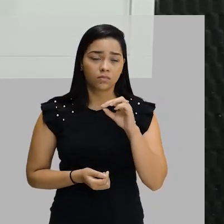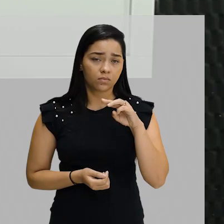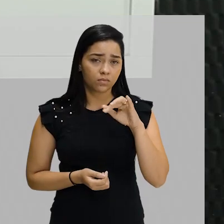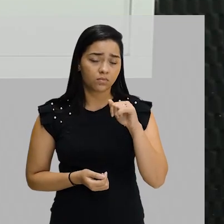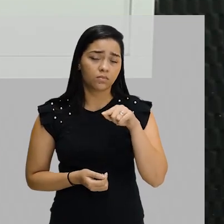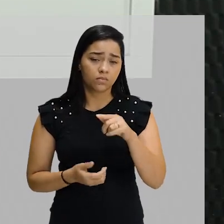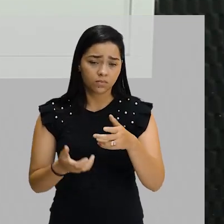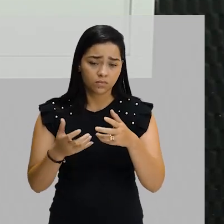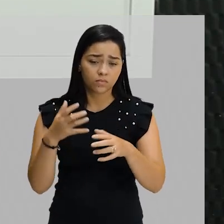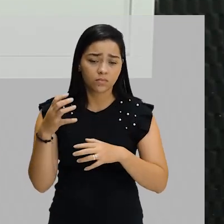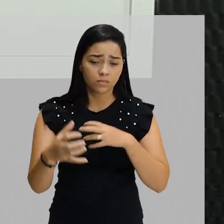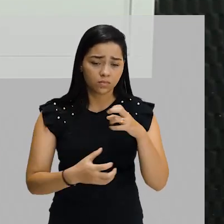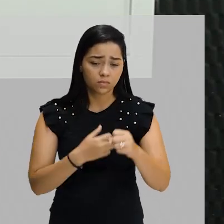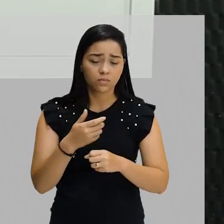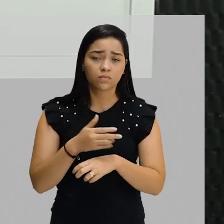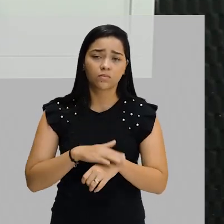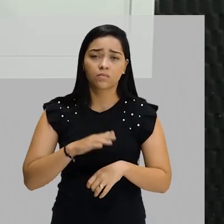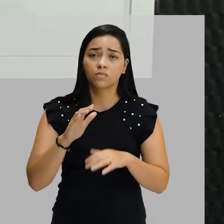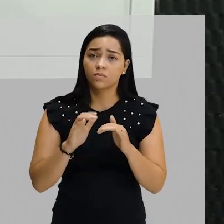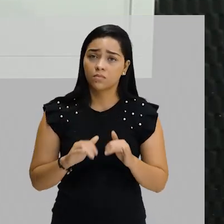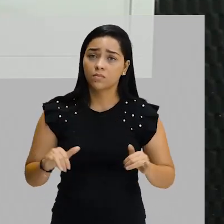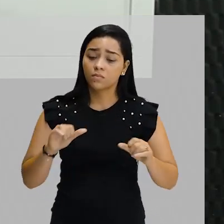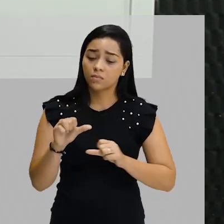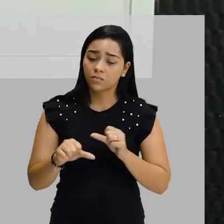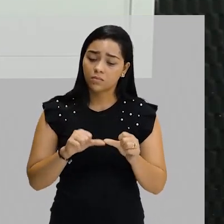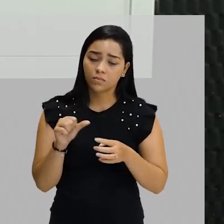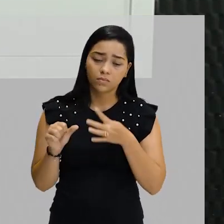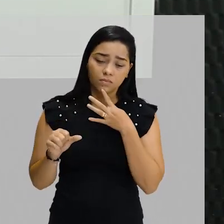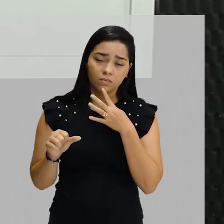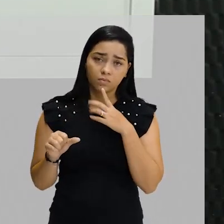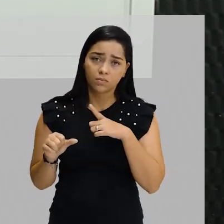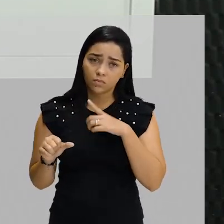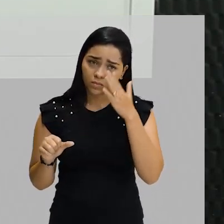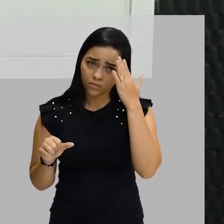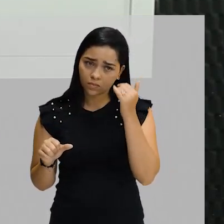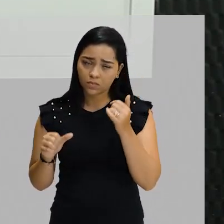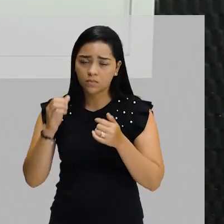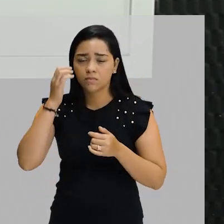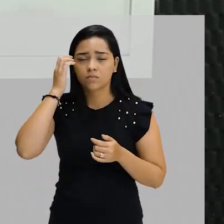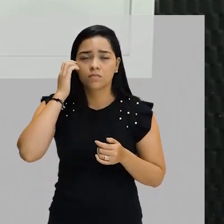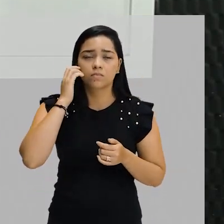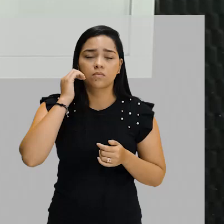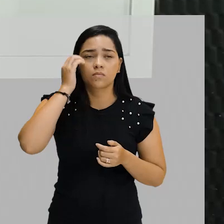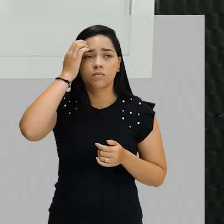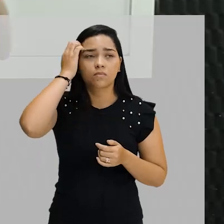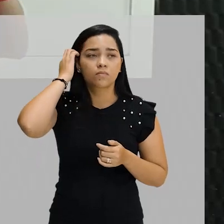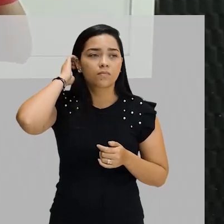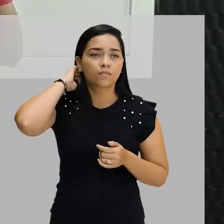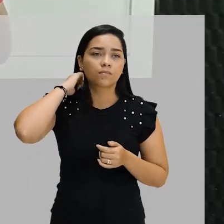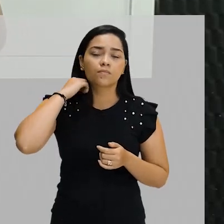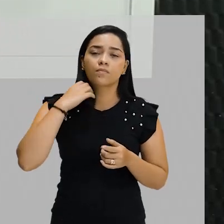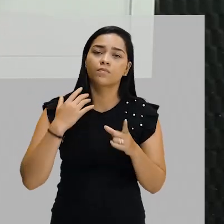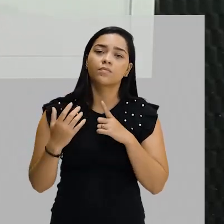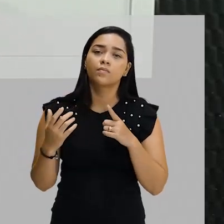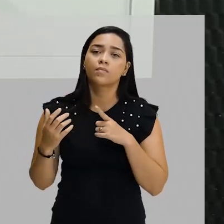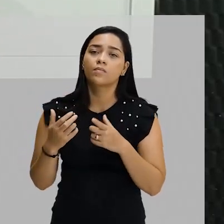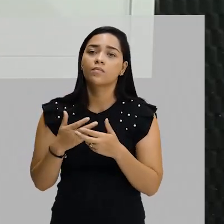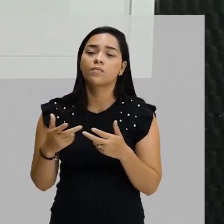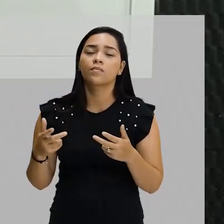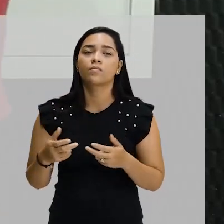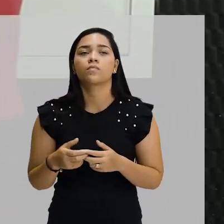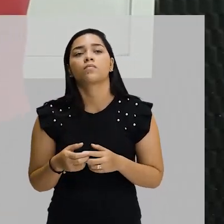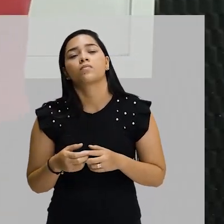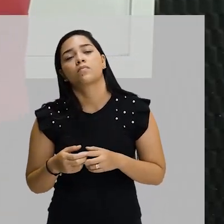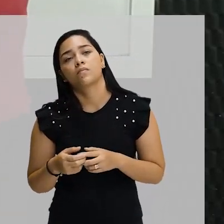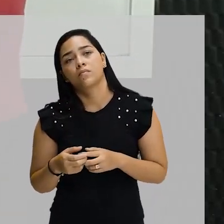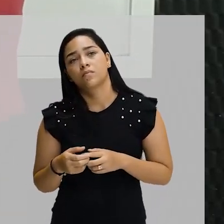que você quer buscar mais informação, transformar em conhecimento e gerar sabedoria. Então, veja só, nós temos aqui obras famosas, como